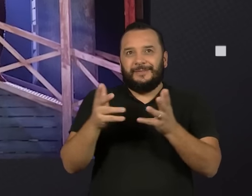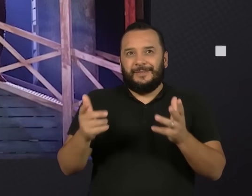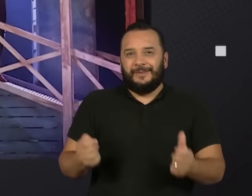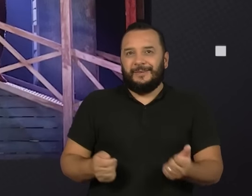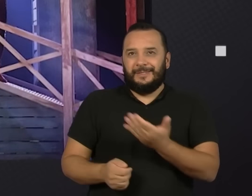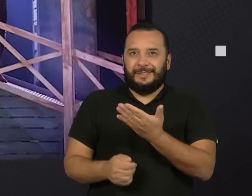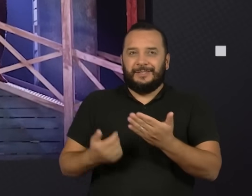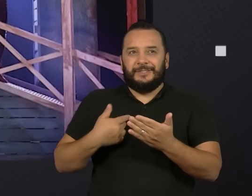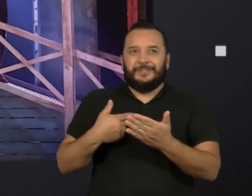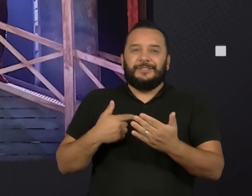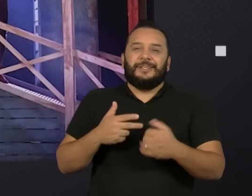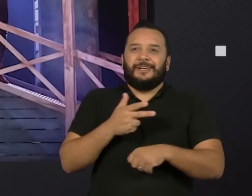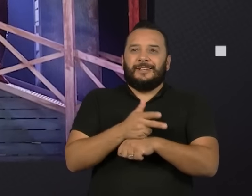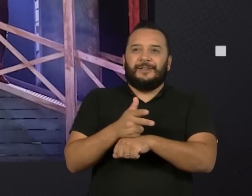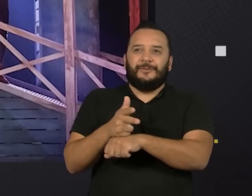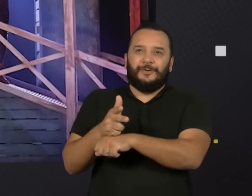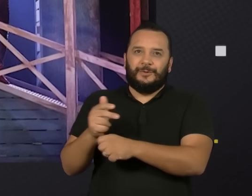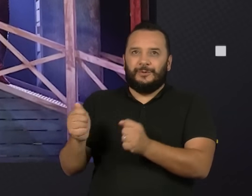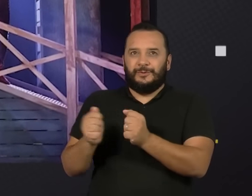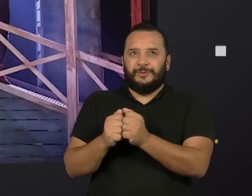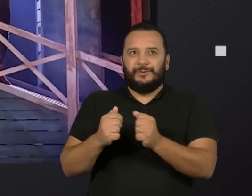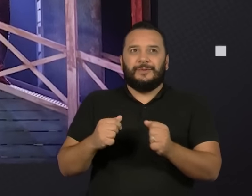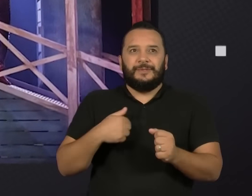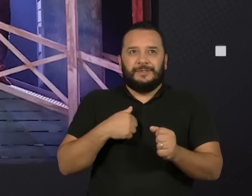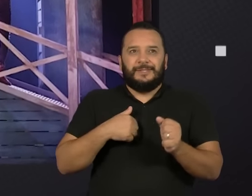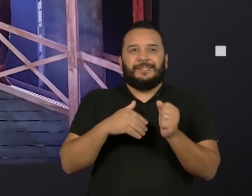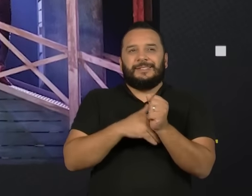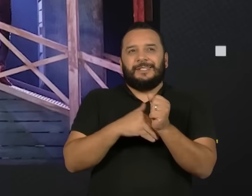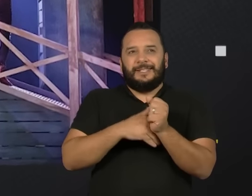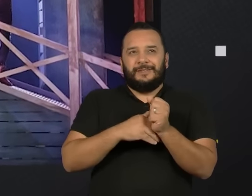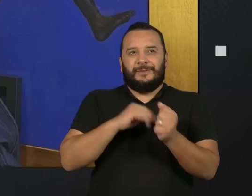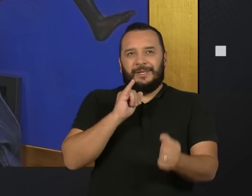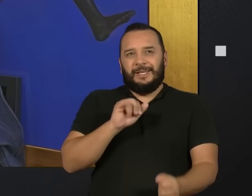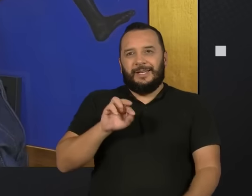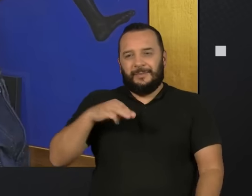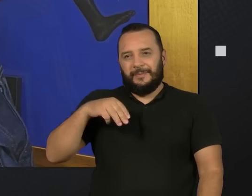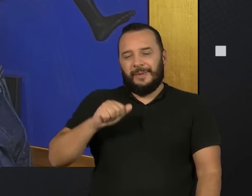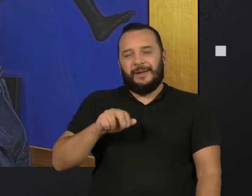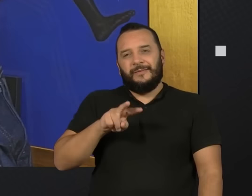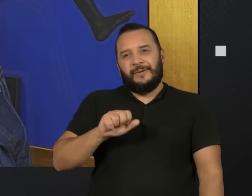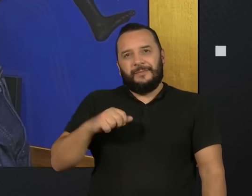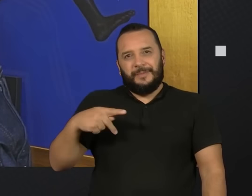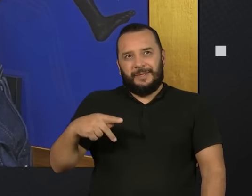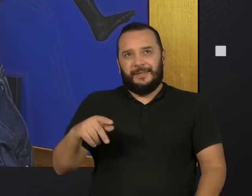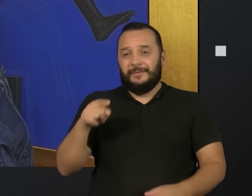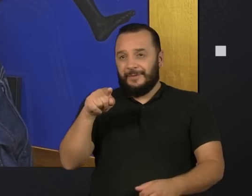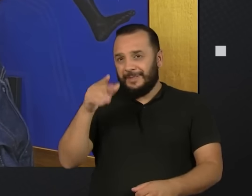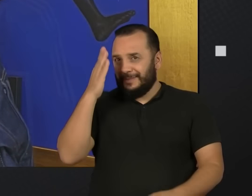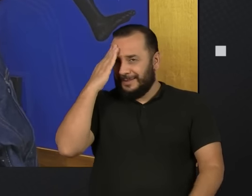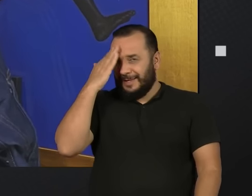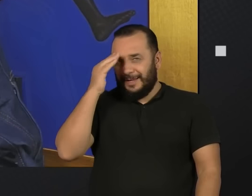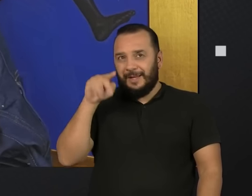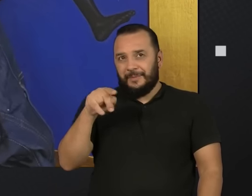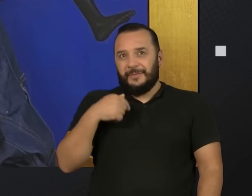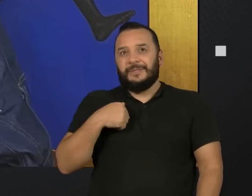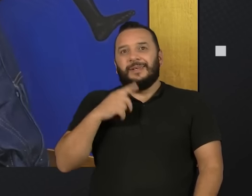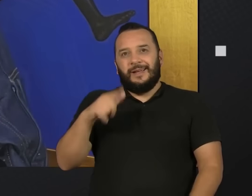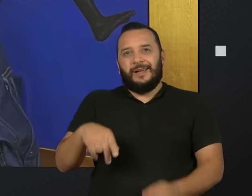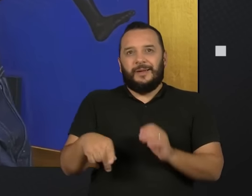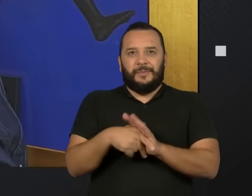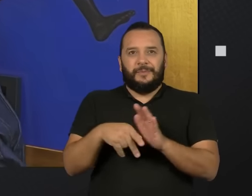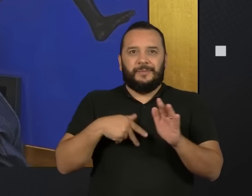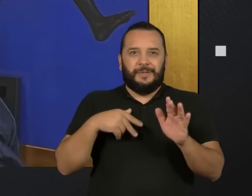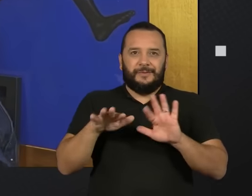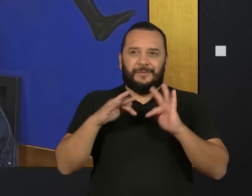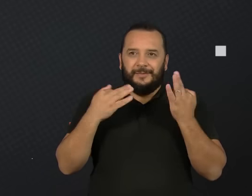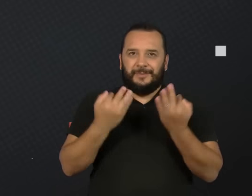gente construiu juntos o Mistério de Irma Vap. Você sabe como você se tornou a minha família,